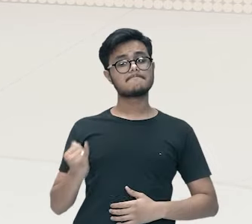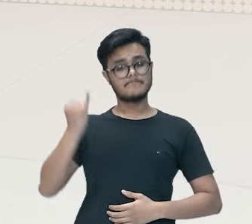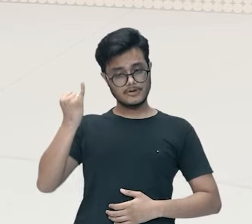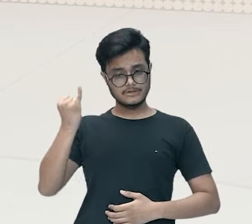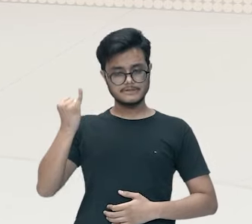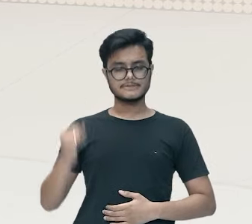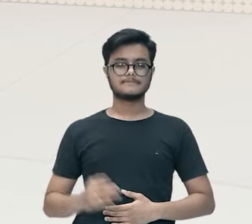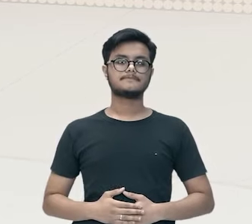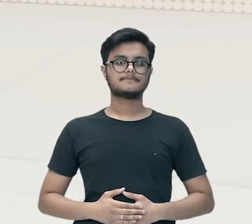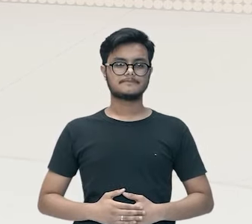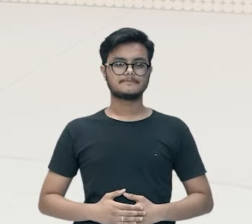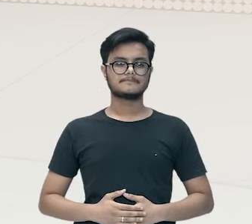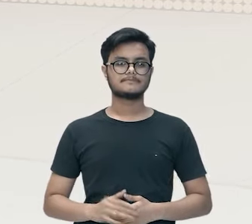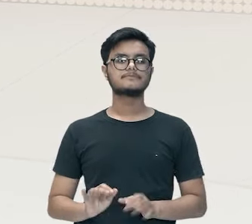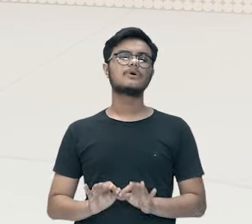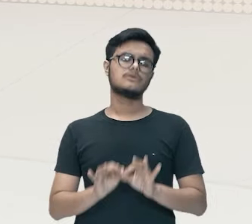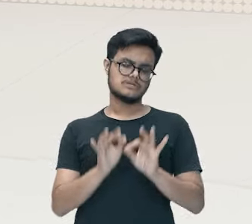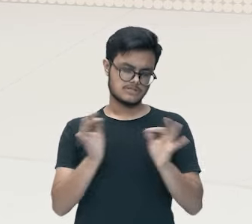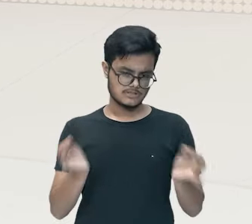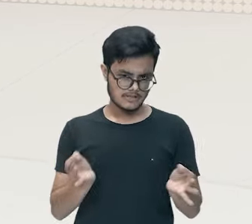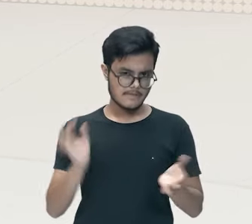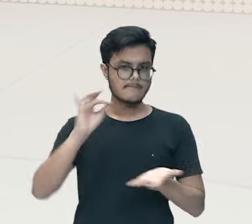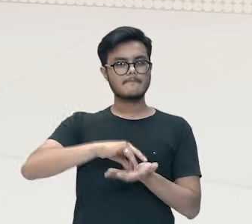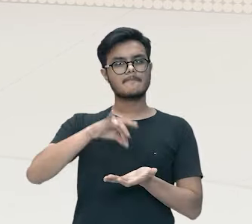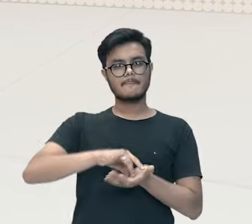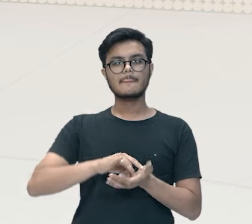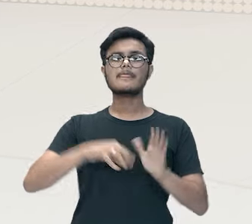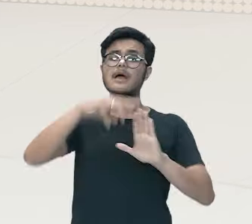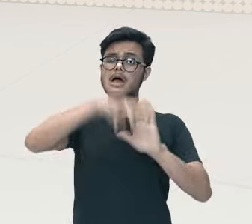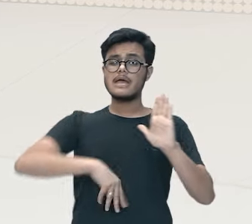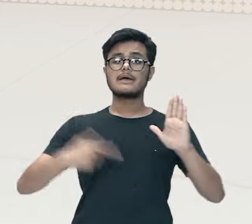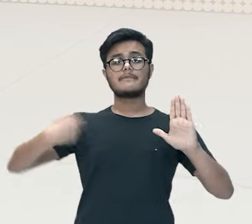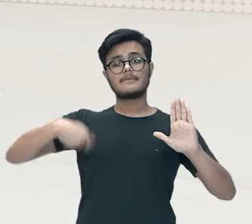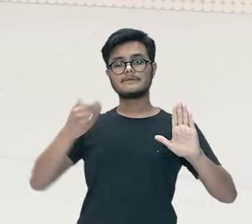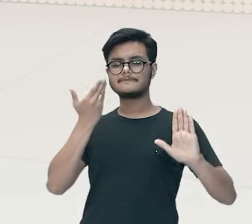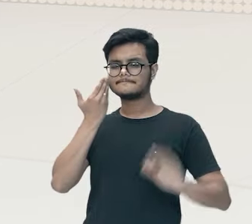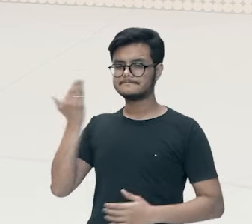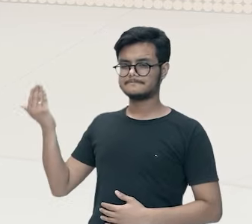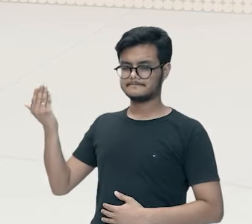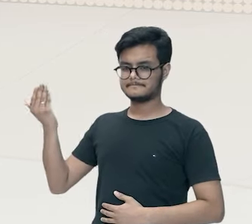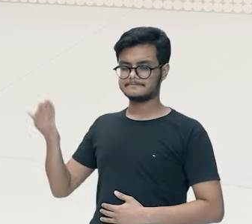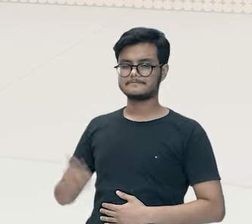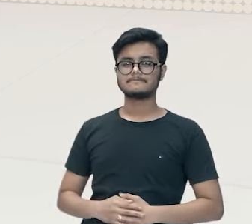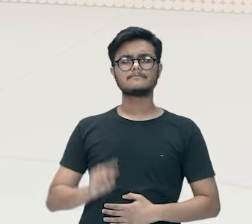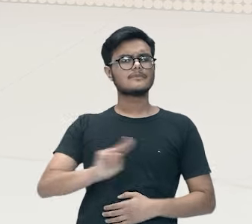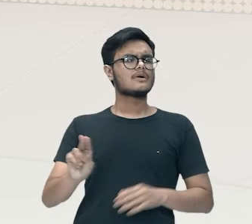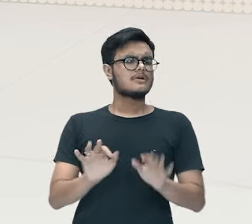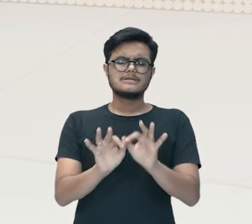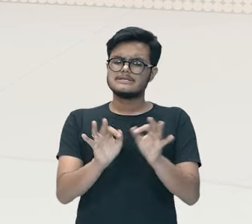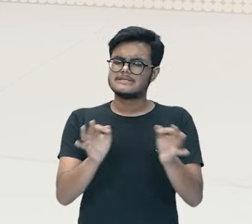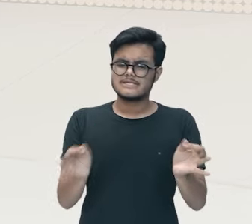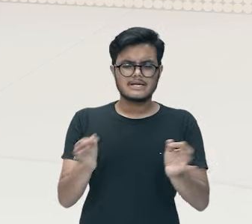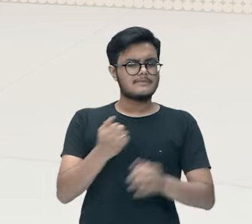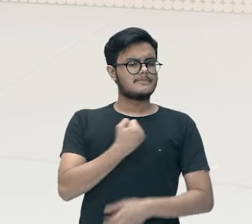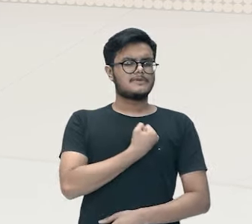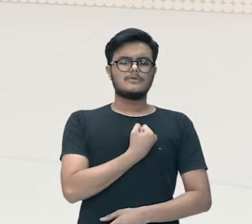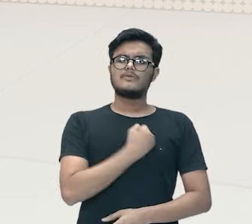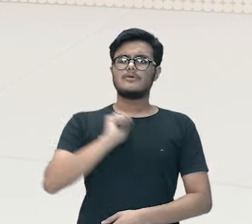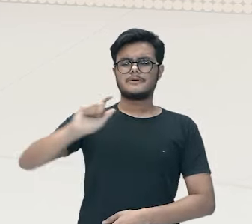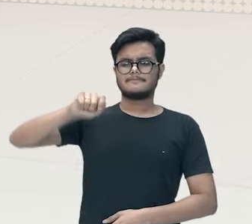e facilitou bastante utilizando essas regrinhas, tá? Então, aqui é a maneira mais simples, né, da nomenclatura